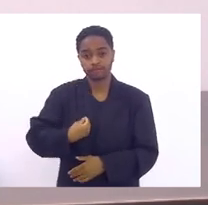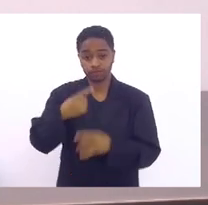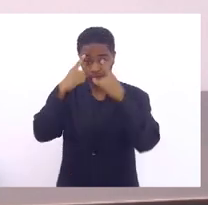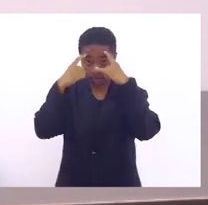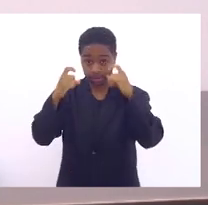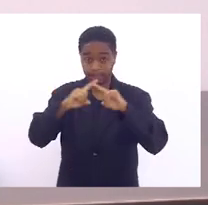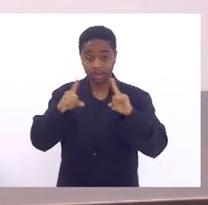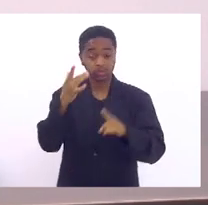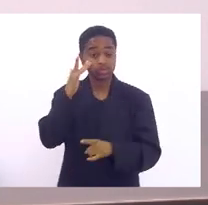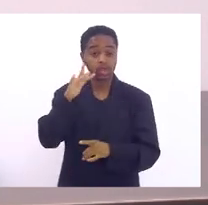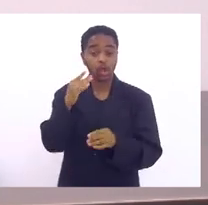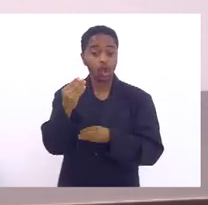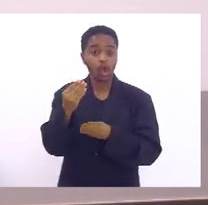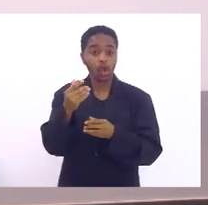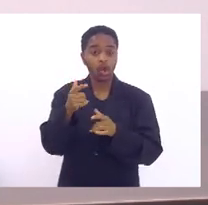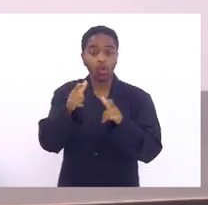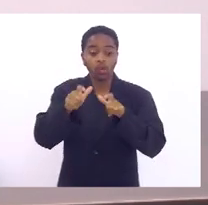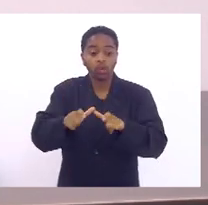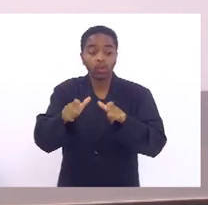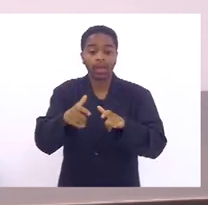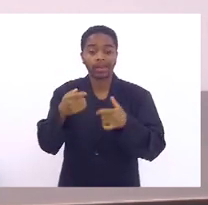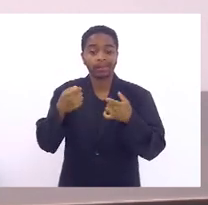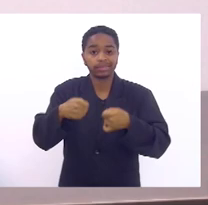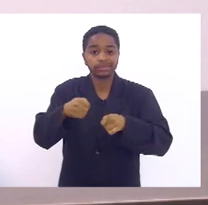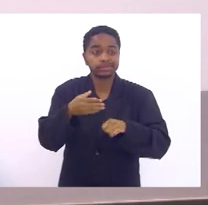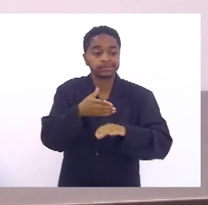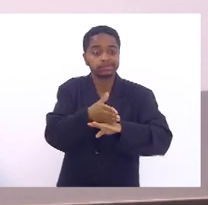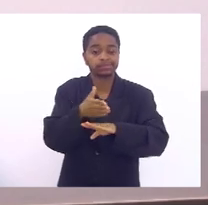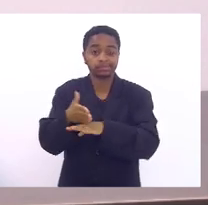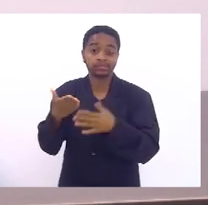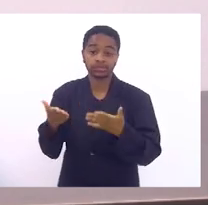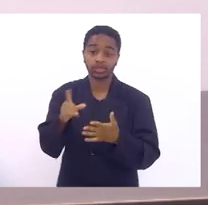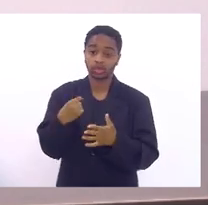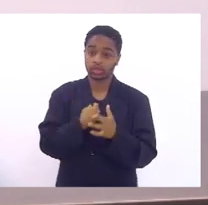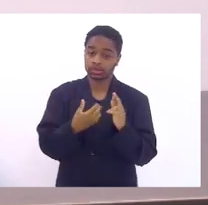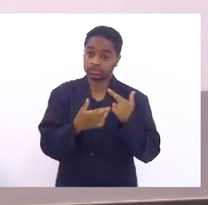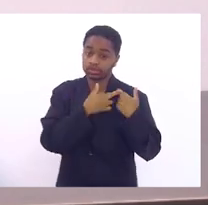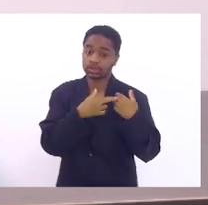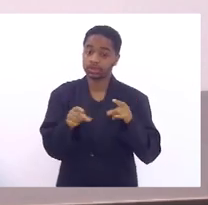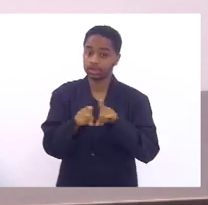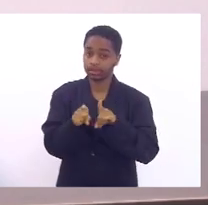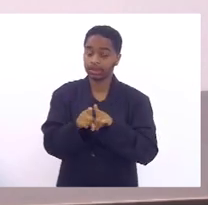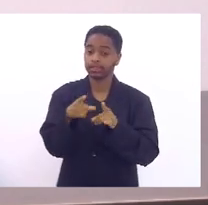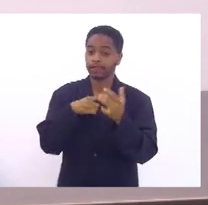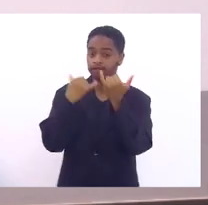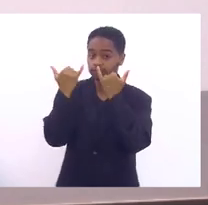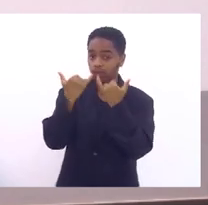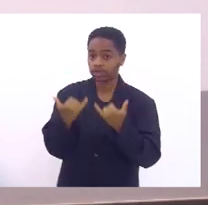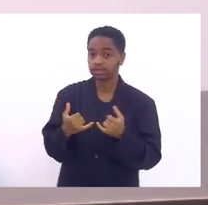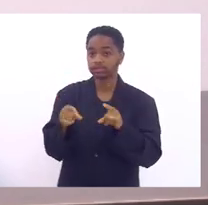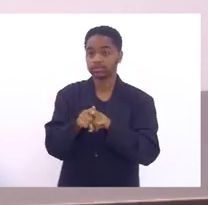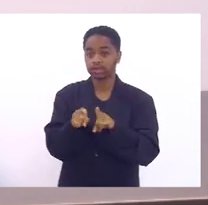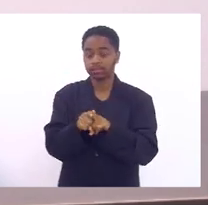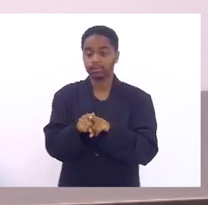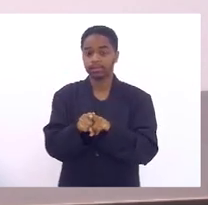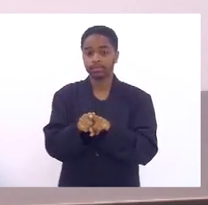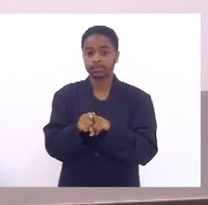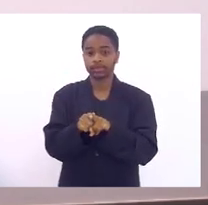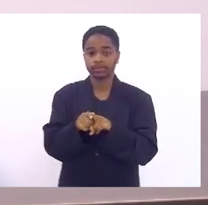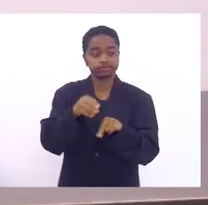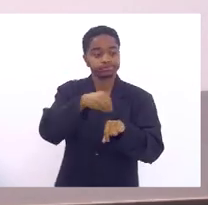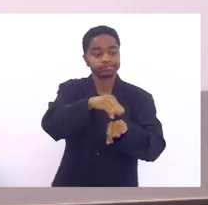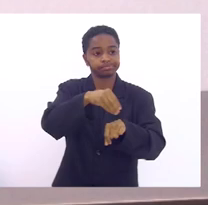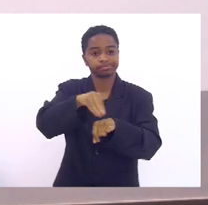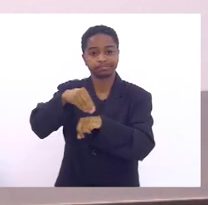indicar e hoje em dia essas informações estão acessíveis então é um pouquinho a nossa responsabilidade também ter essas informações e carregar com a gente para passar adiante